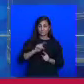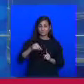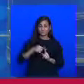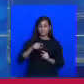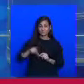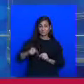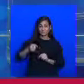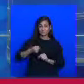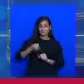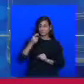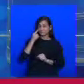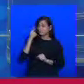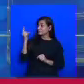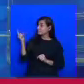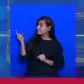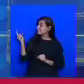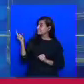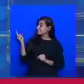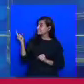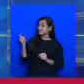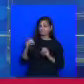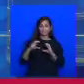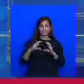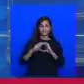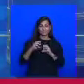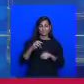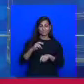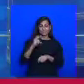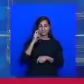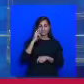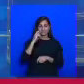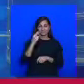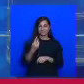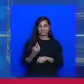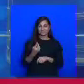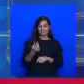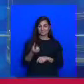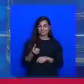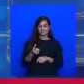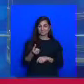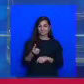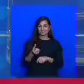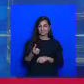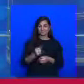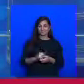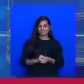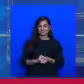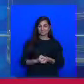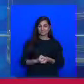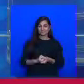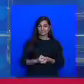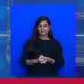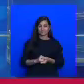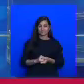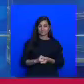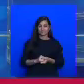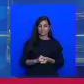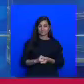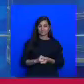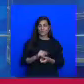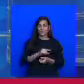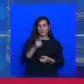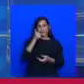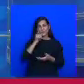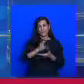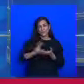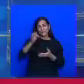Mais um número chegando. Bola rosa 16, rosa número 16.